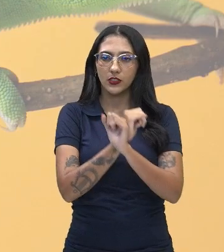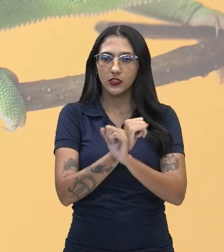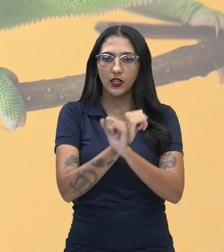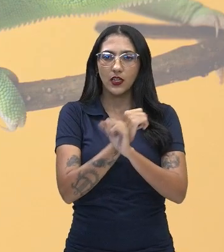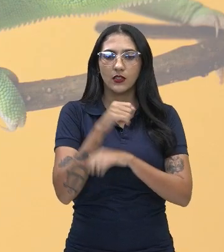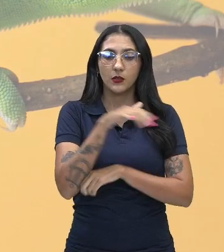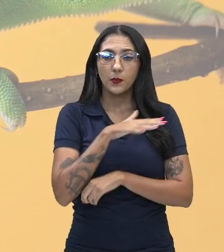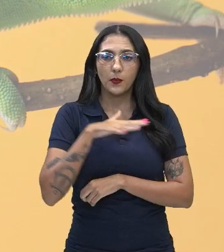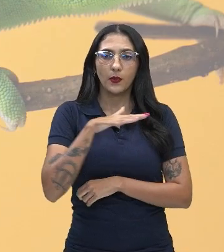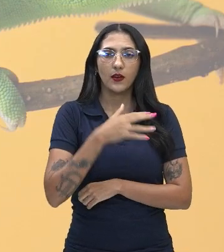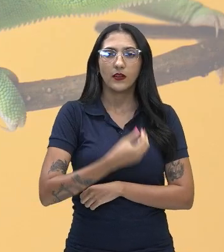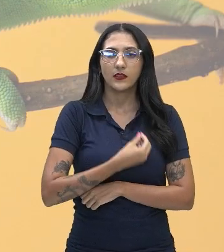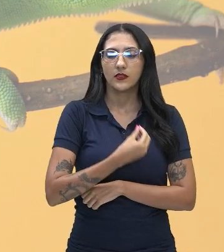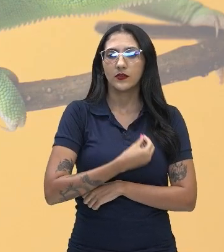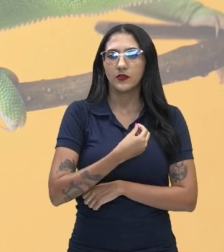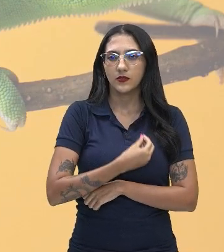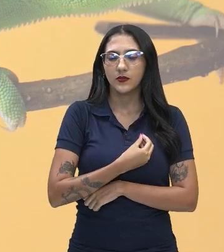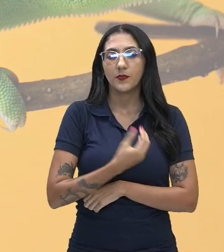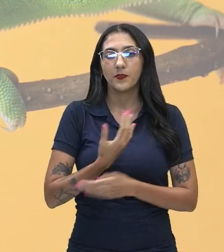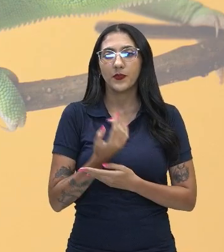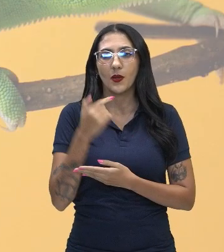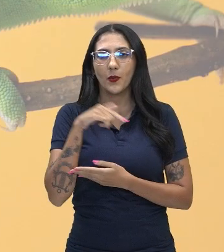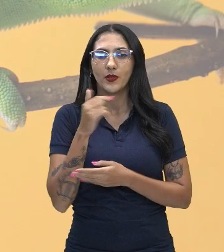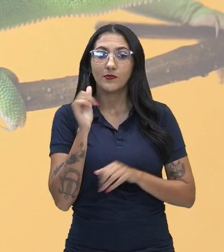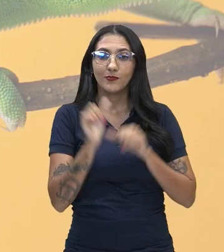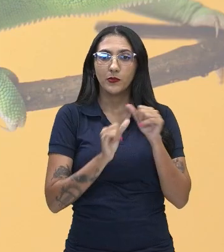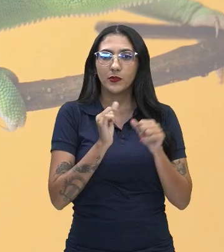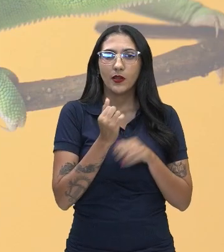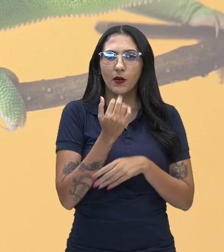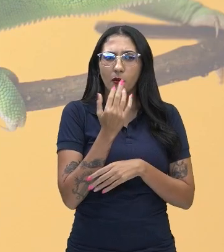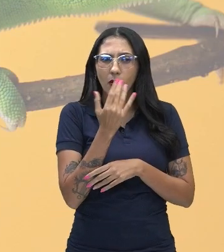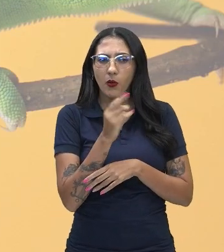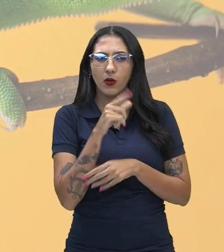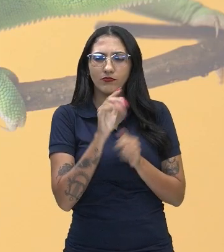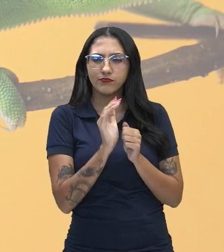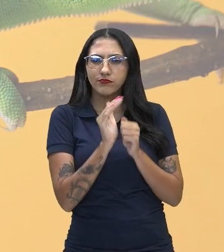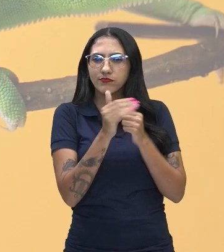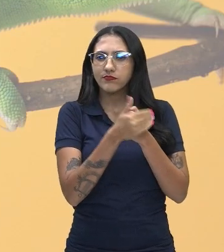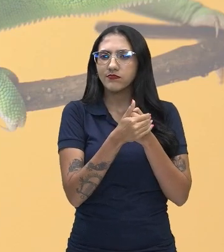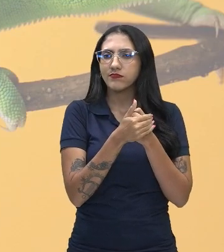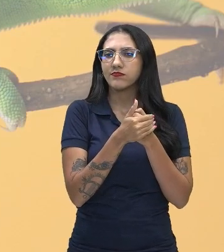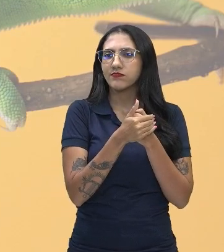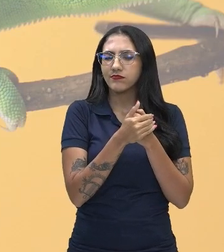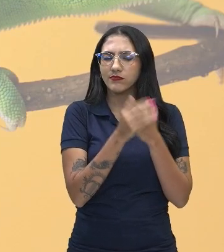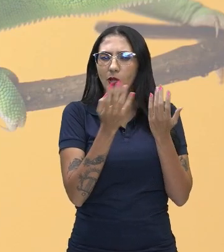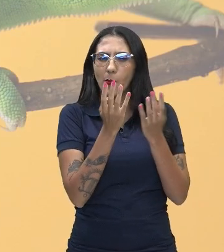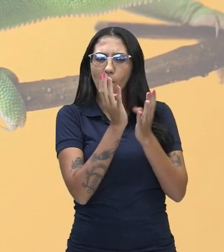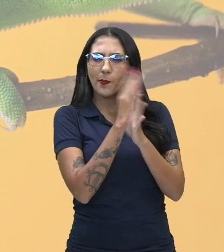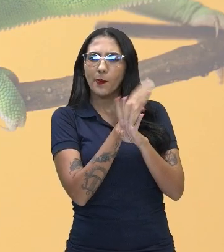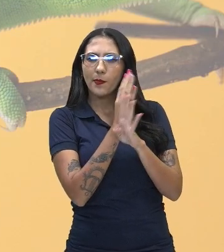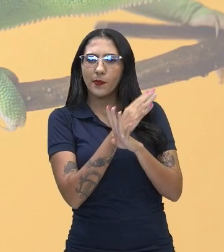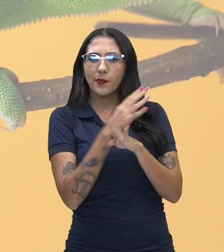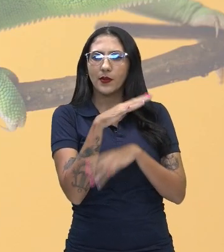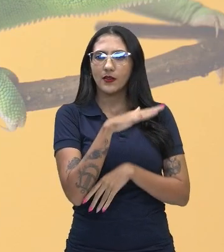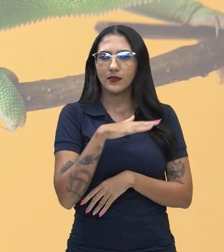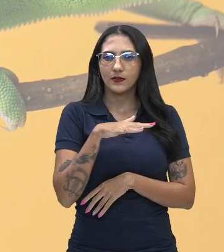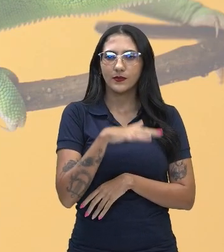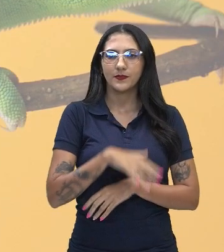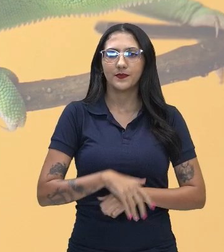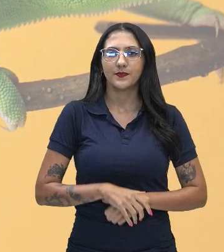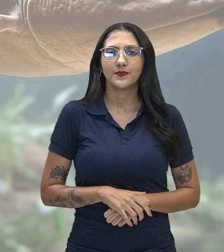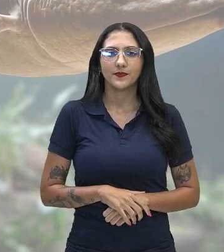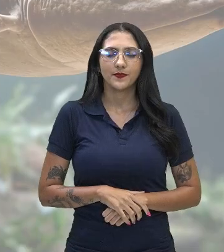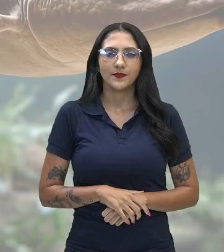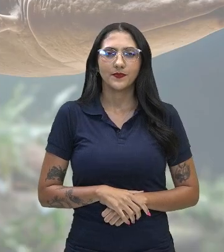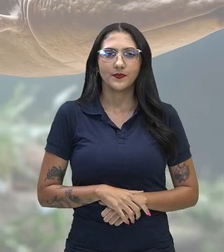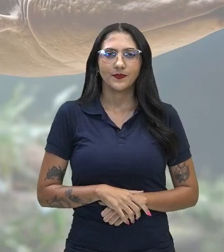ambiente dele, ele fica bem escondido, porque ele muda de cor conforme o lugar que ele está. O